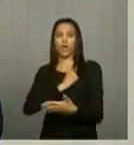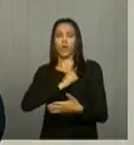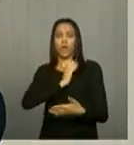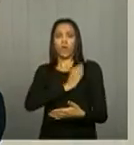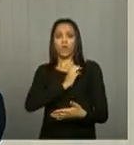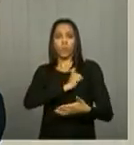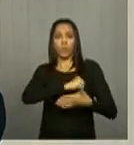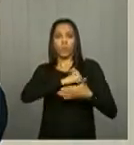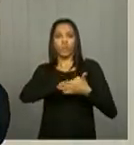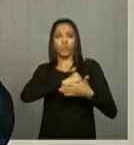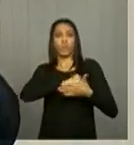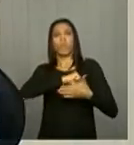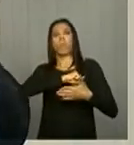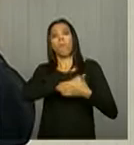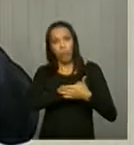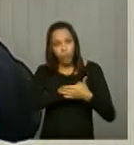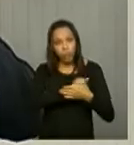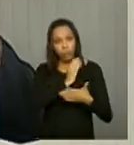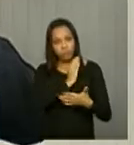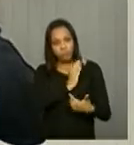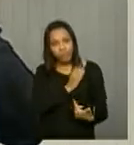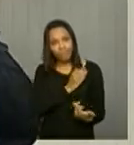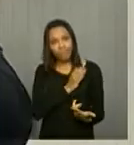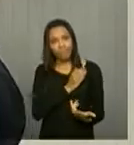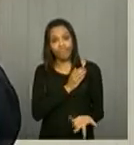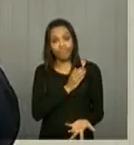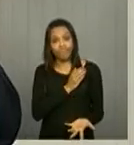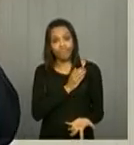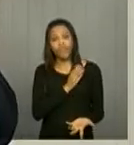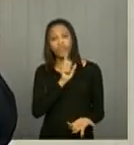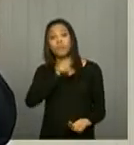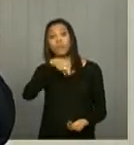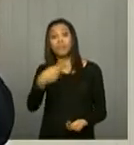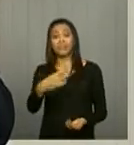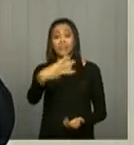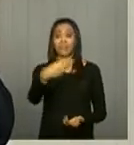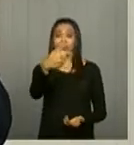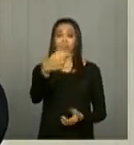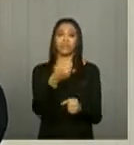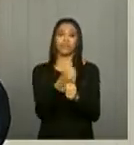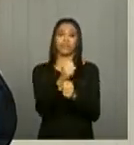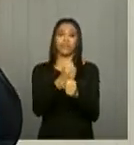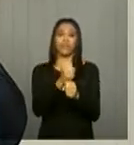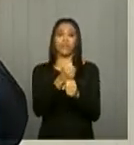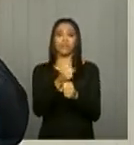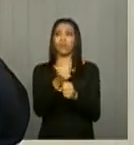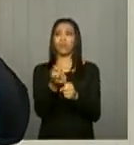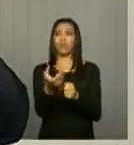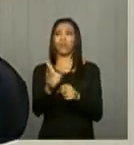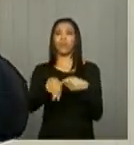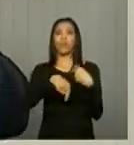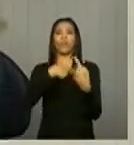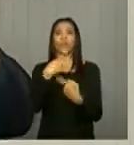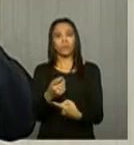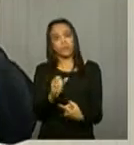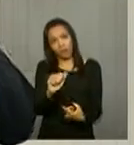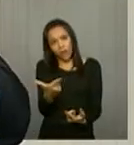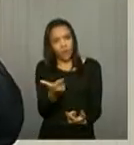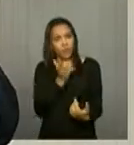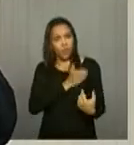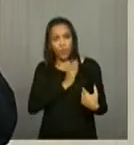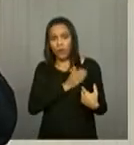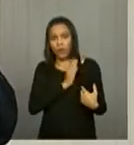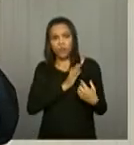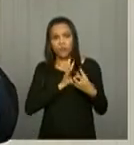miocárdio hora passados 37 anos é natural que o coração não esteja